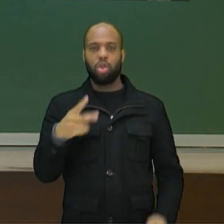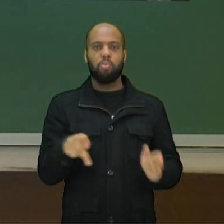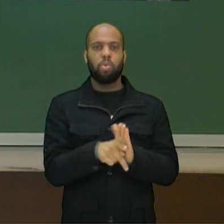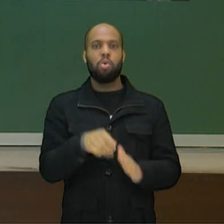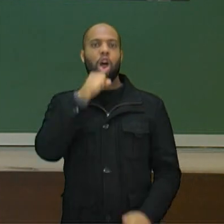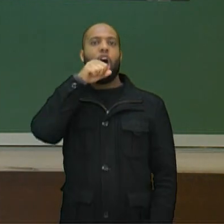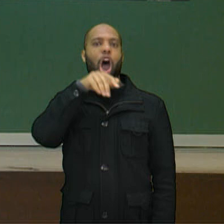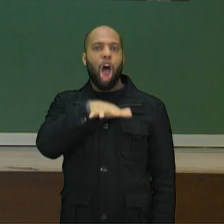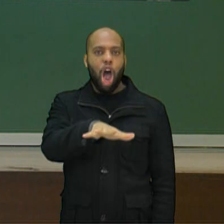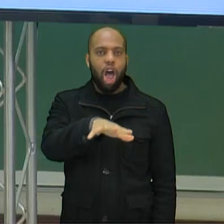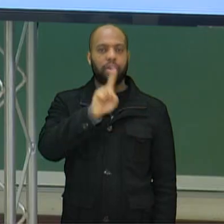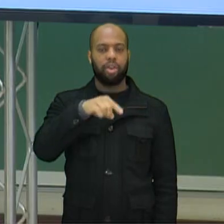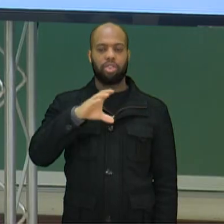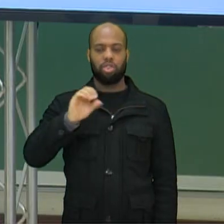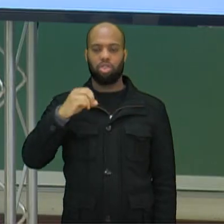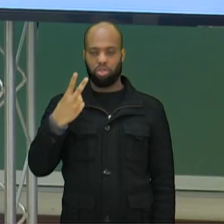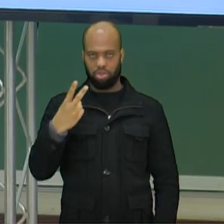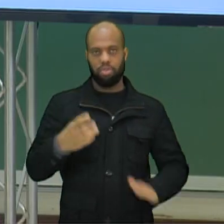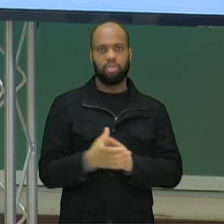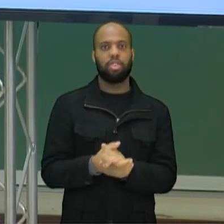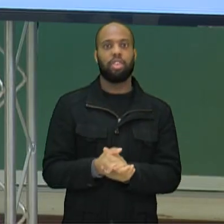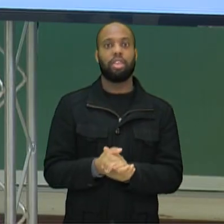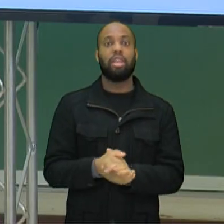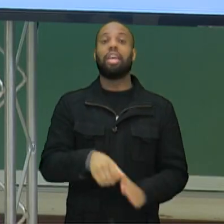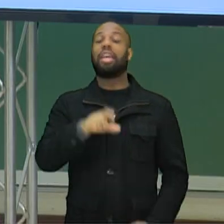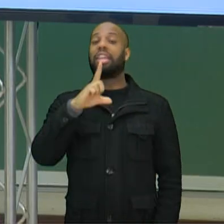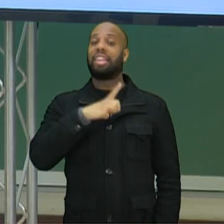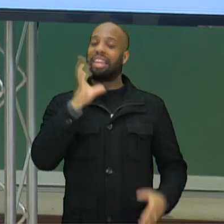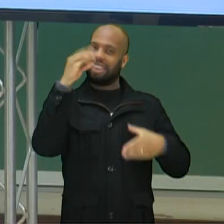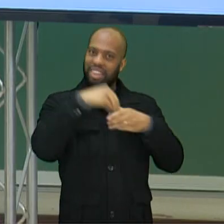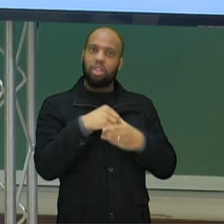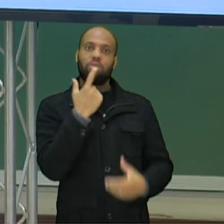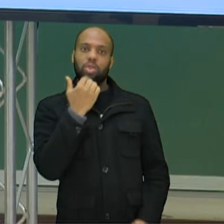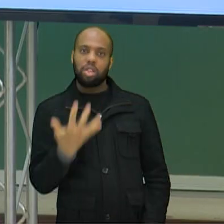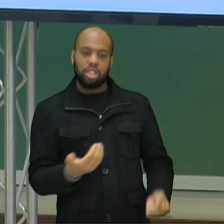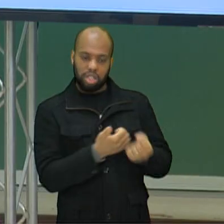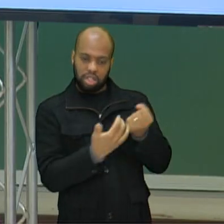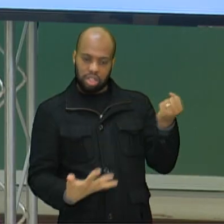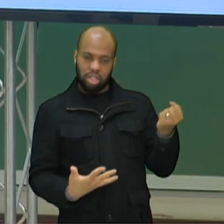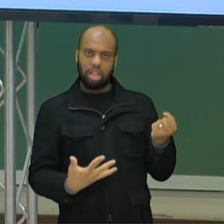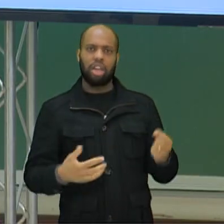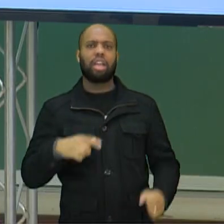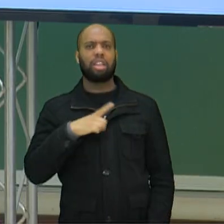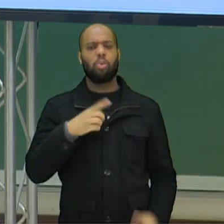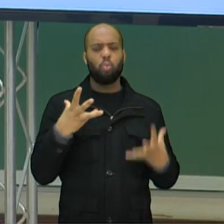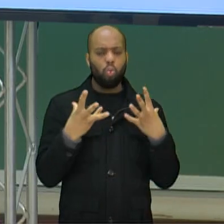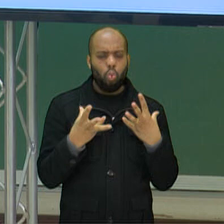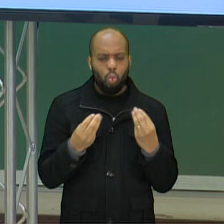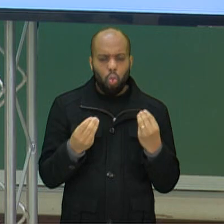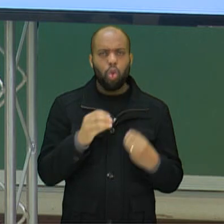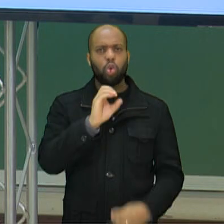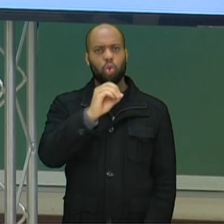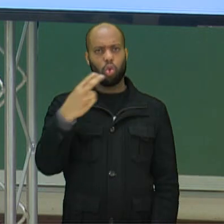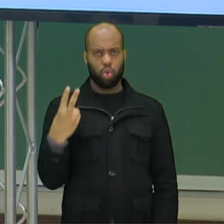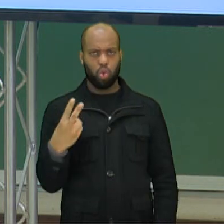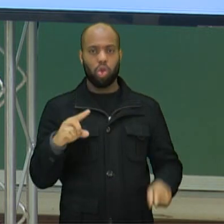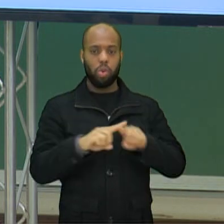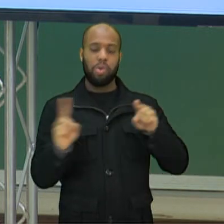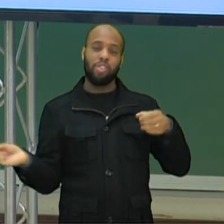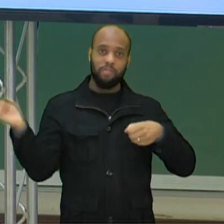A partir de então, o sangue agora rico em oxigênio, ele retorna ao coração, no